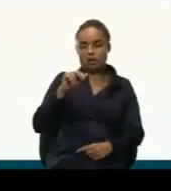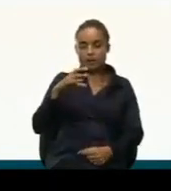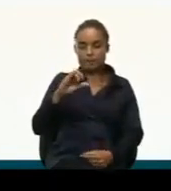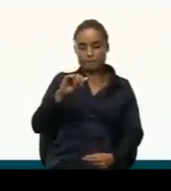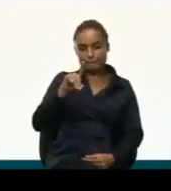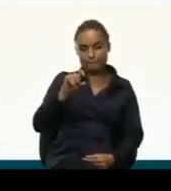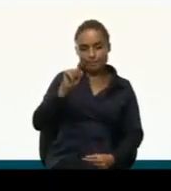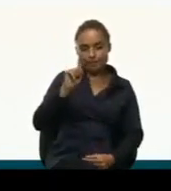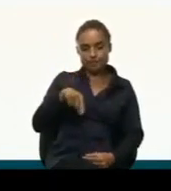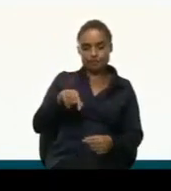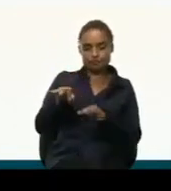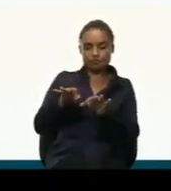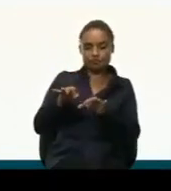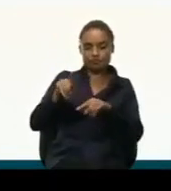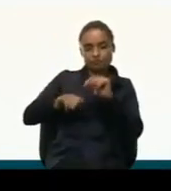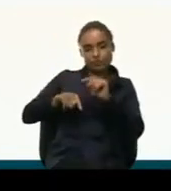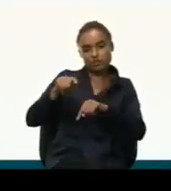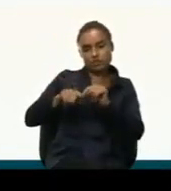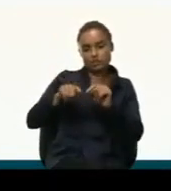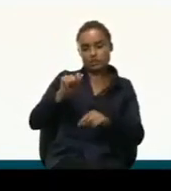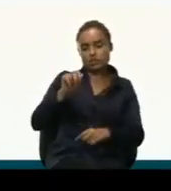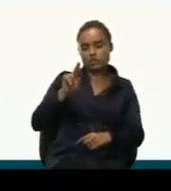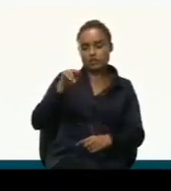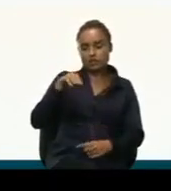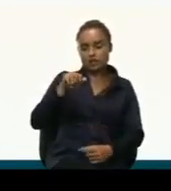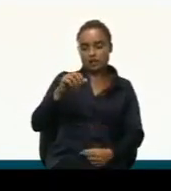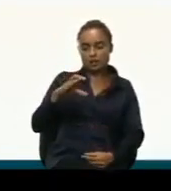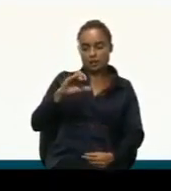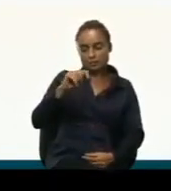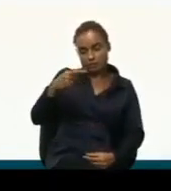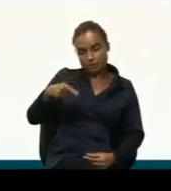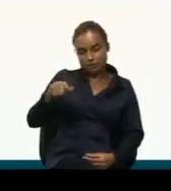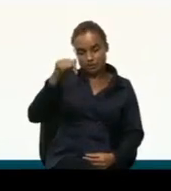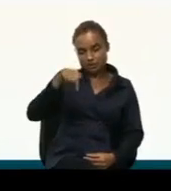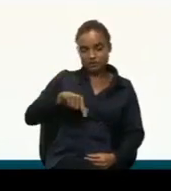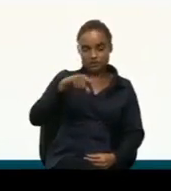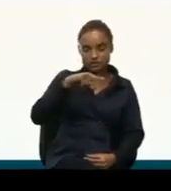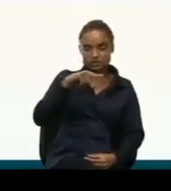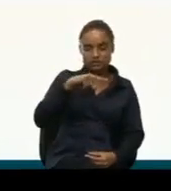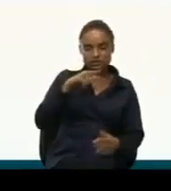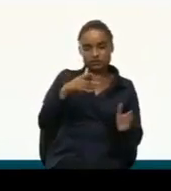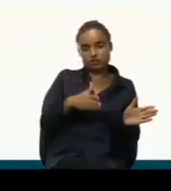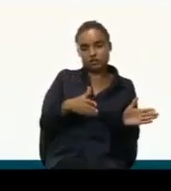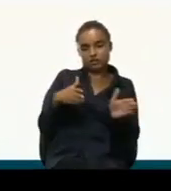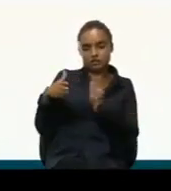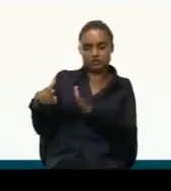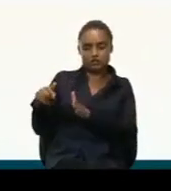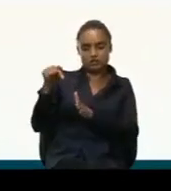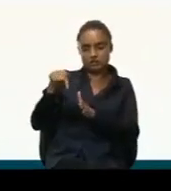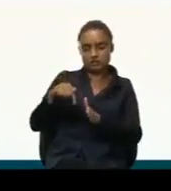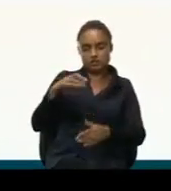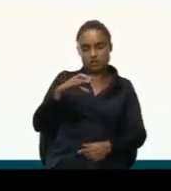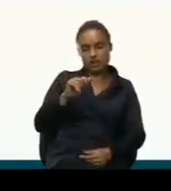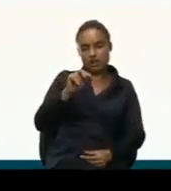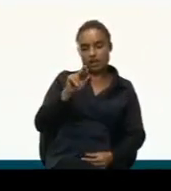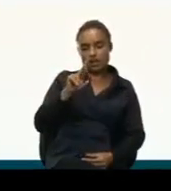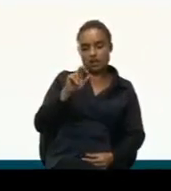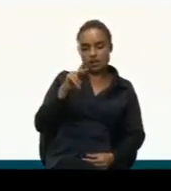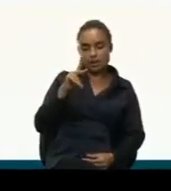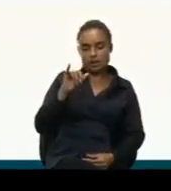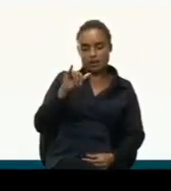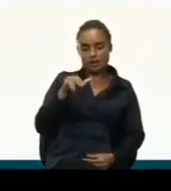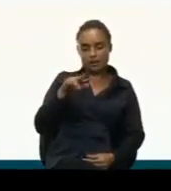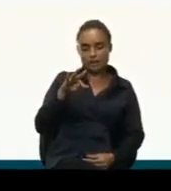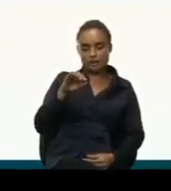de armação, certo? Então, aqui tem uma bancada aqui para trás, que era carpintaria e